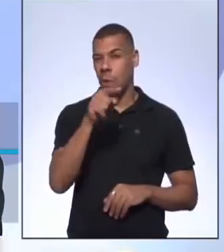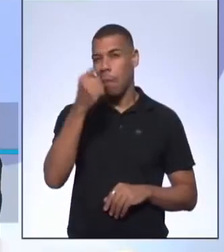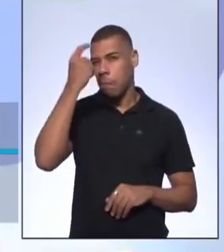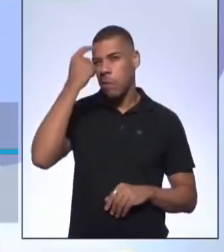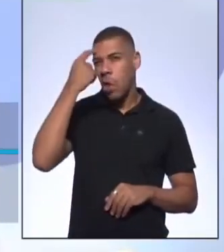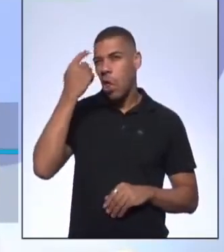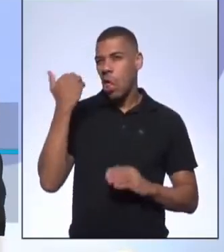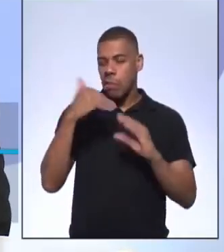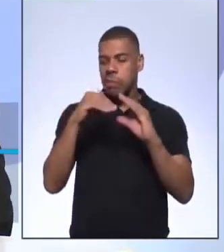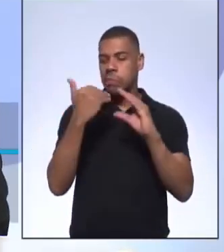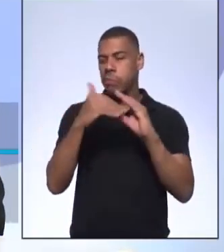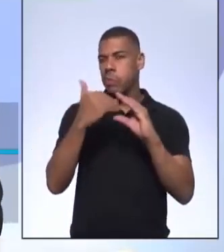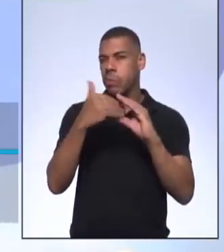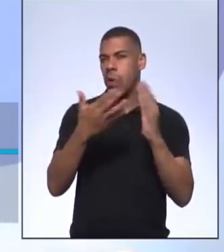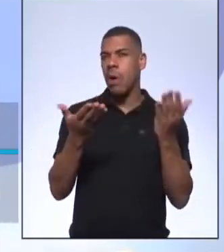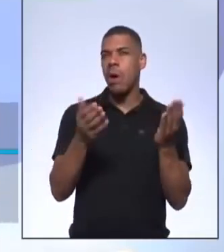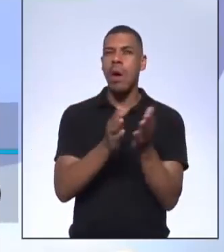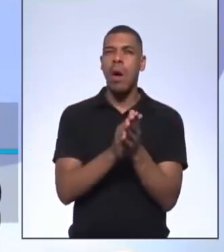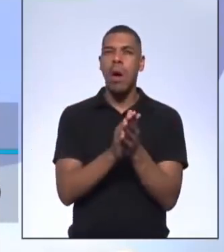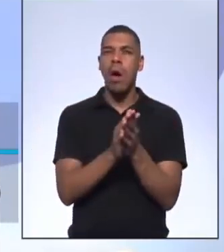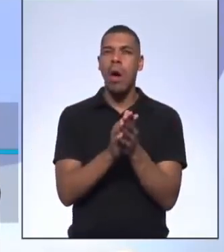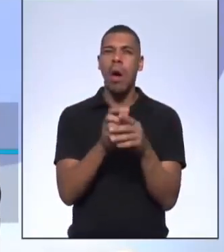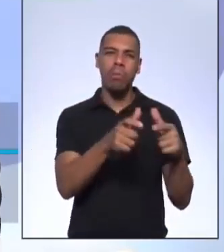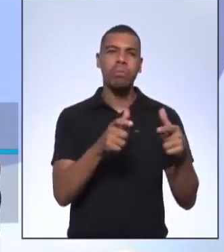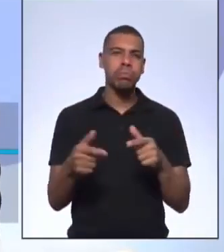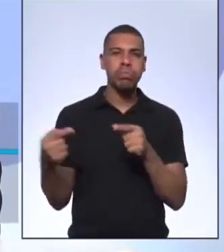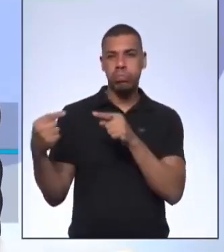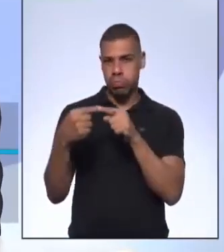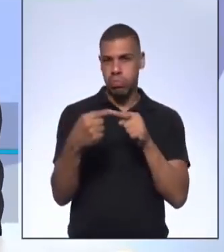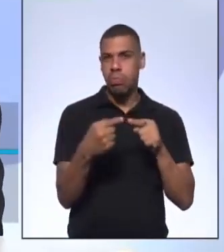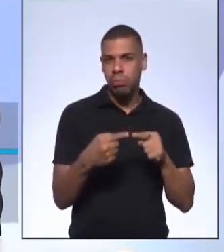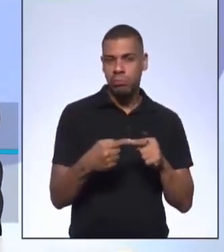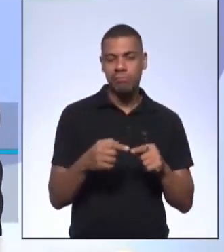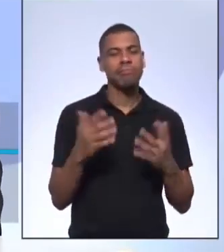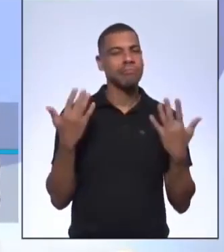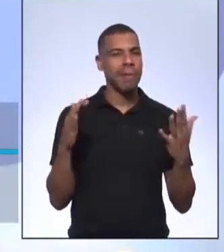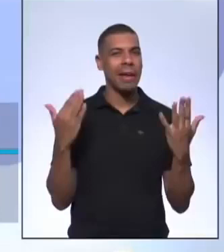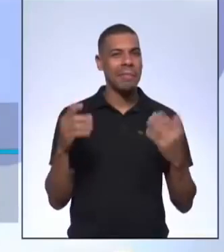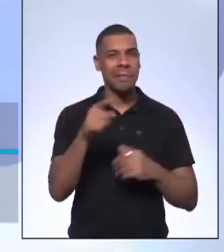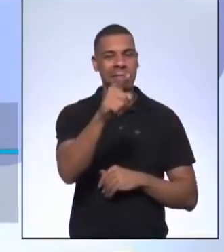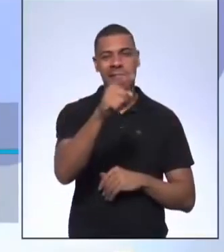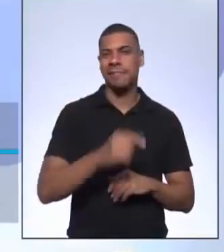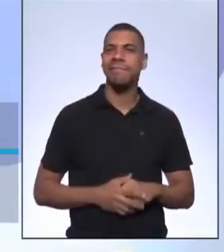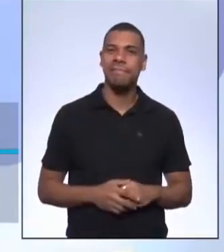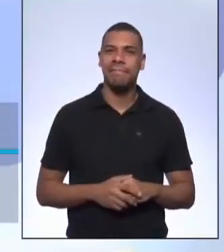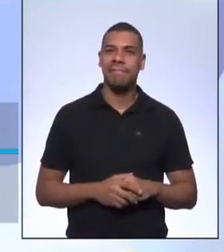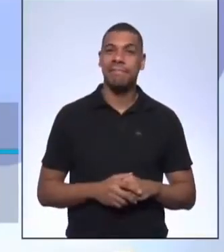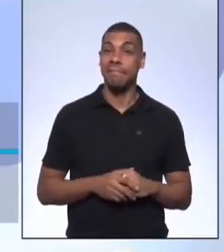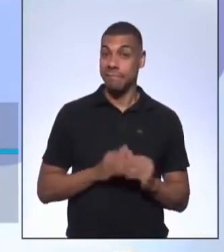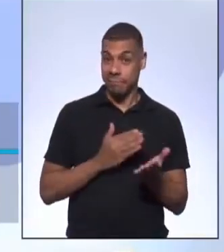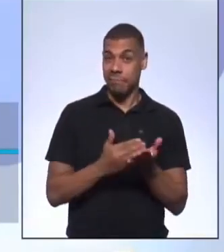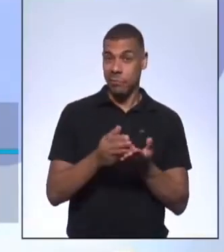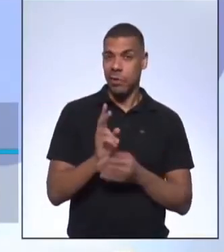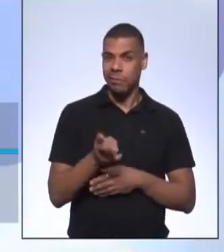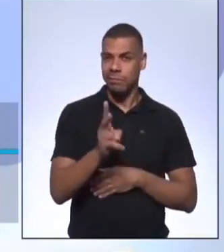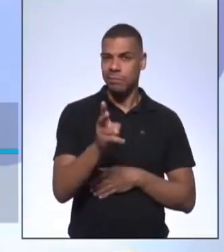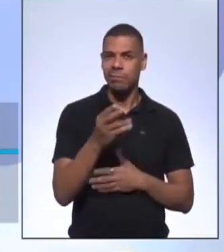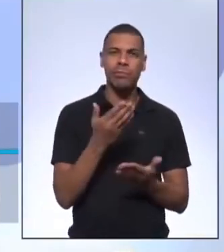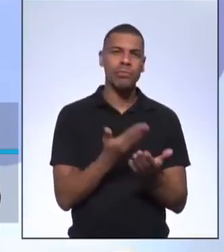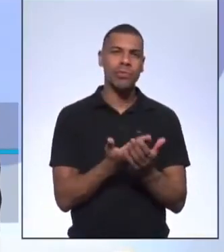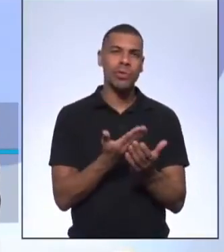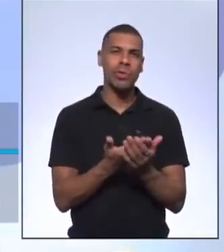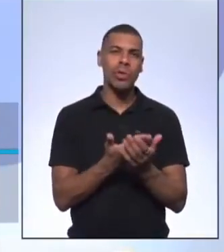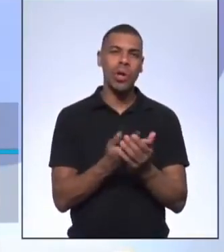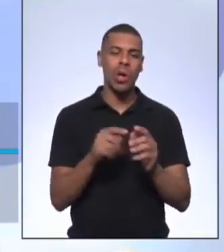né, quem colocou aí no chat alguma resposta nesse sentido, parabéns. E continuando, né, essas questões que nós estamos falando